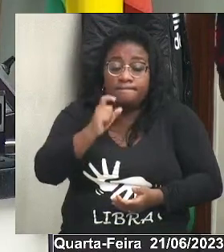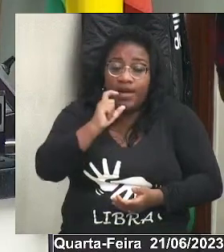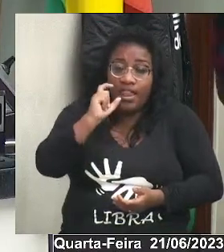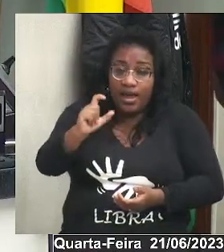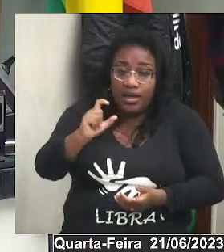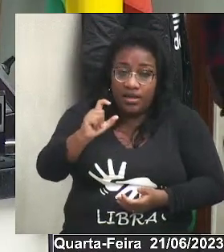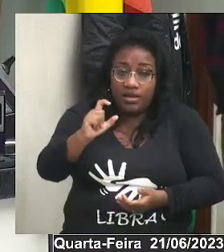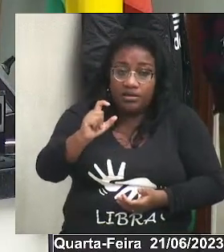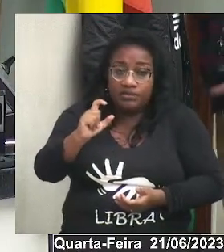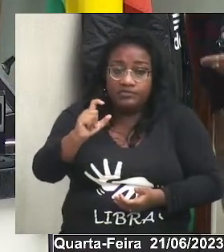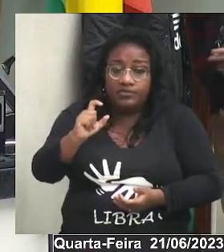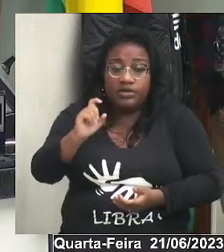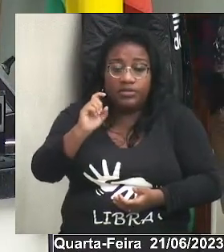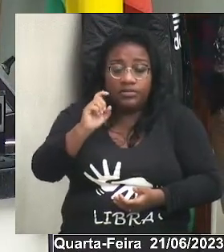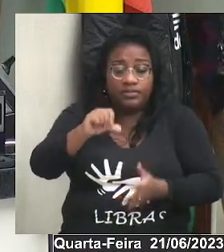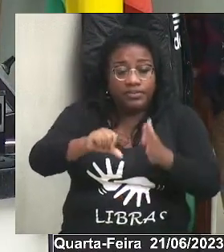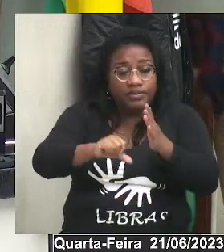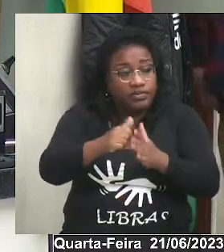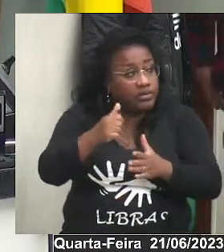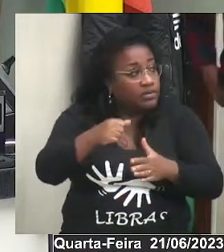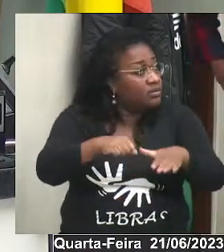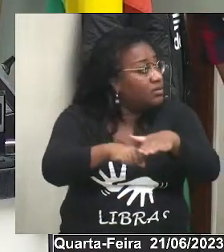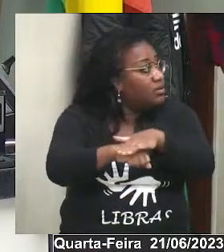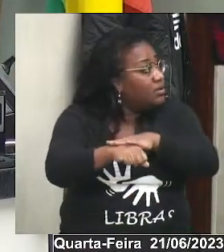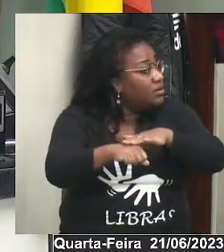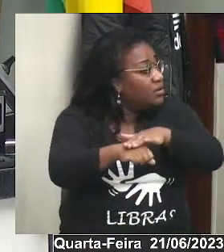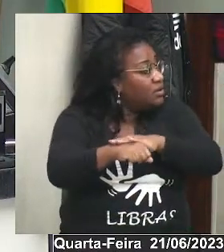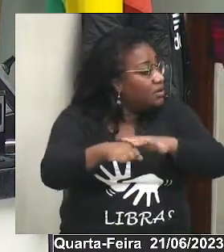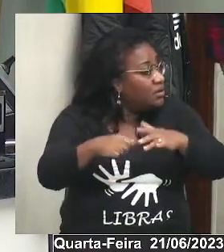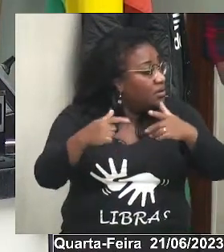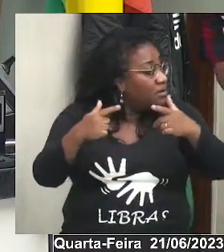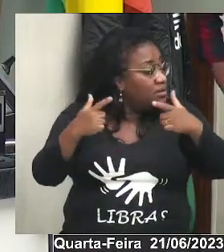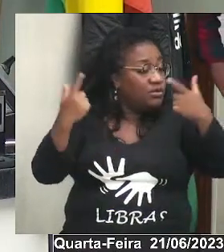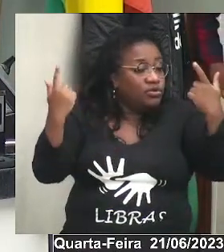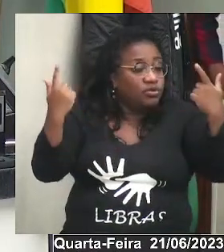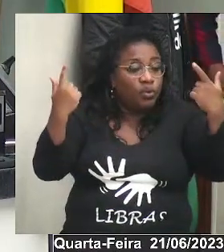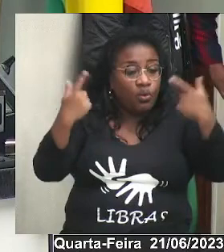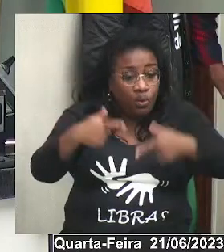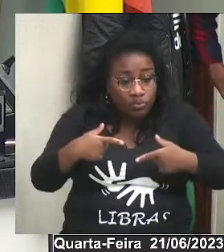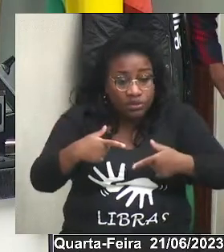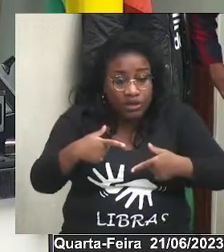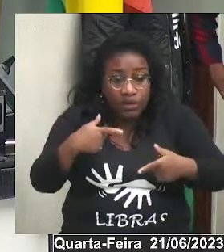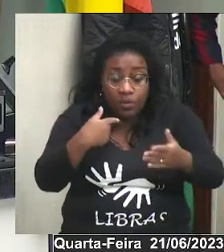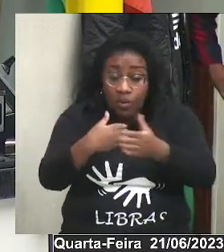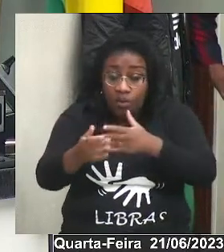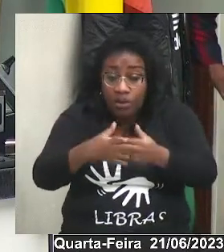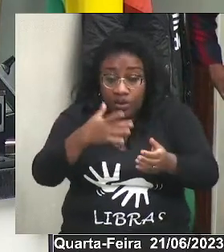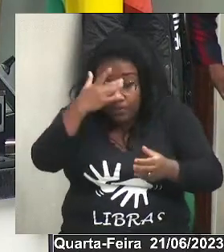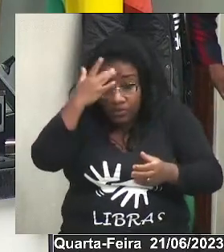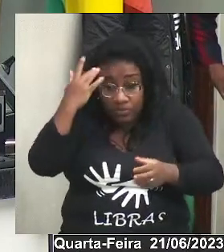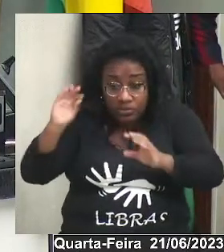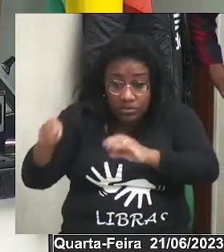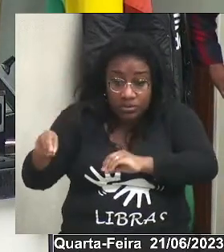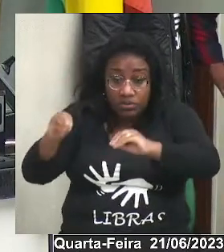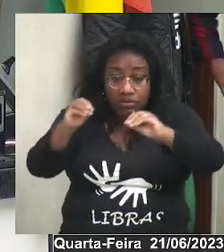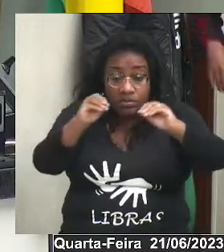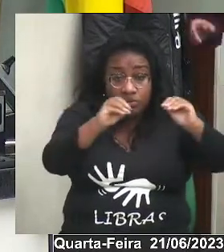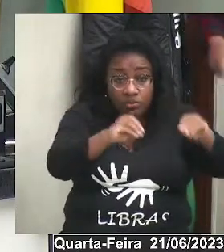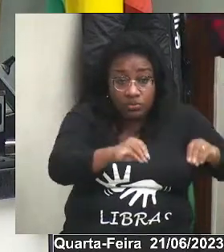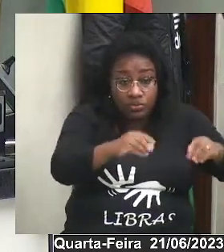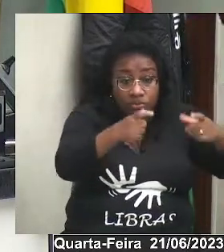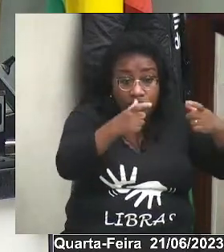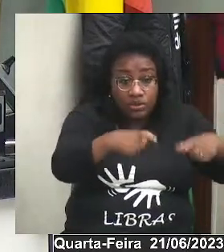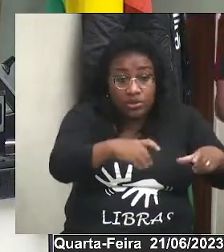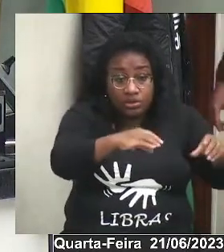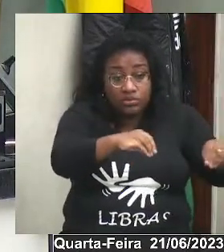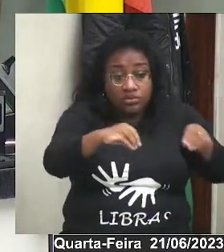Não voto em nada que não seja discutido com vocês, e sou contra qualquer um que mova vocês de